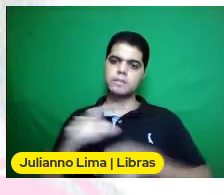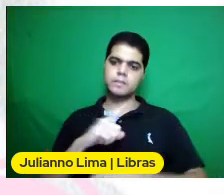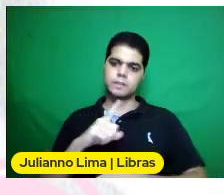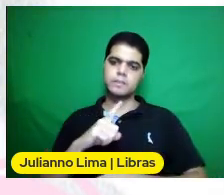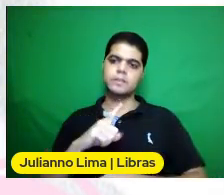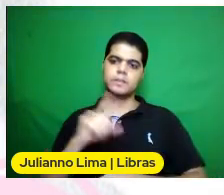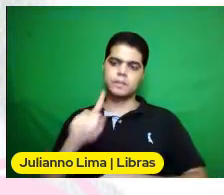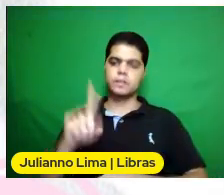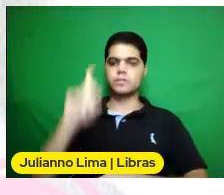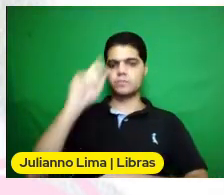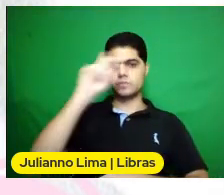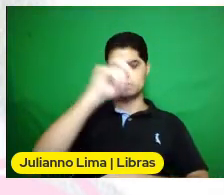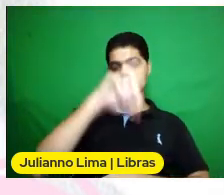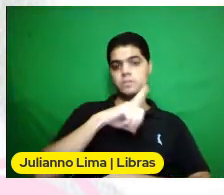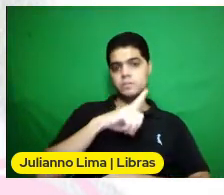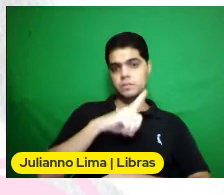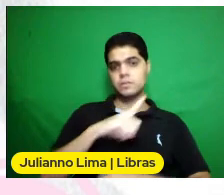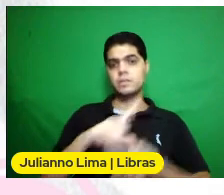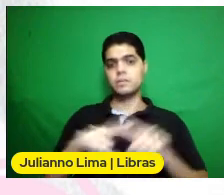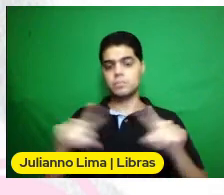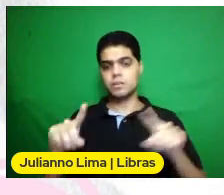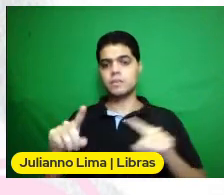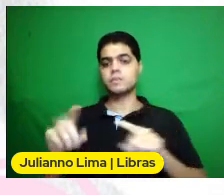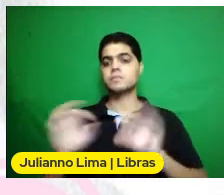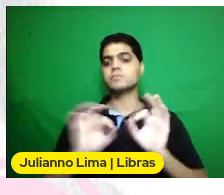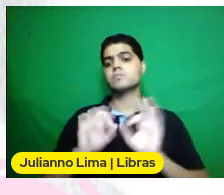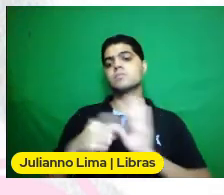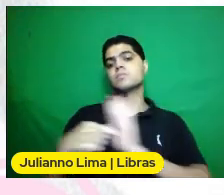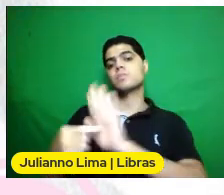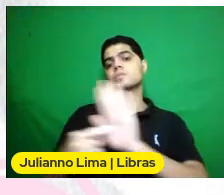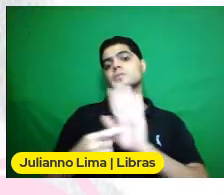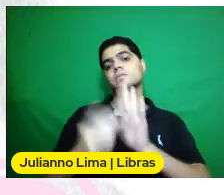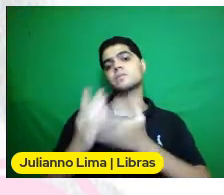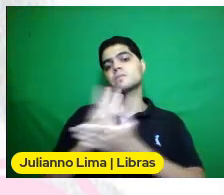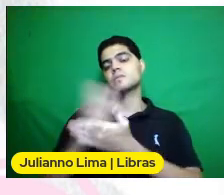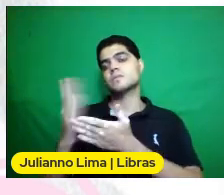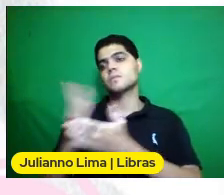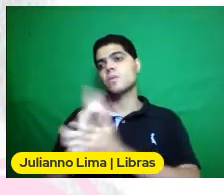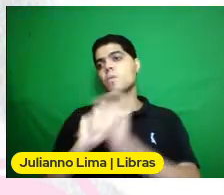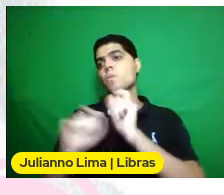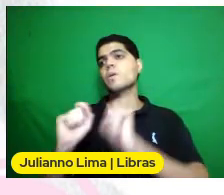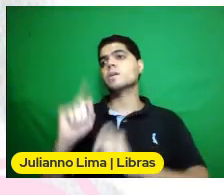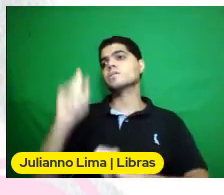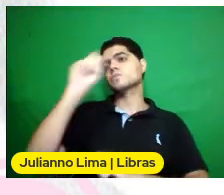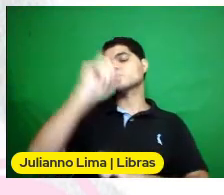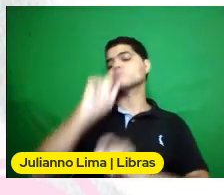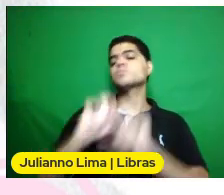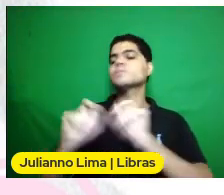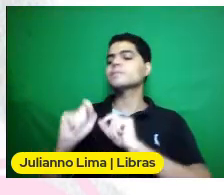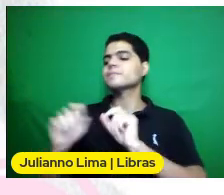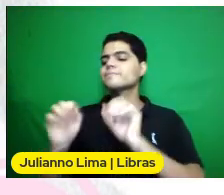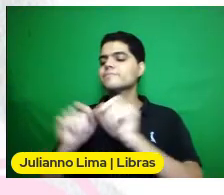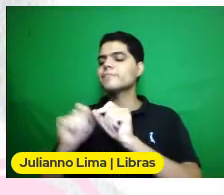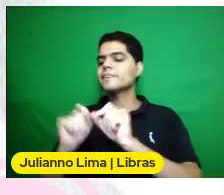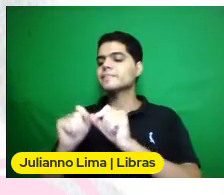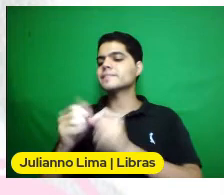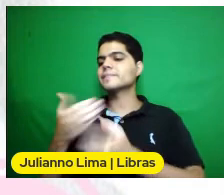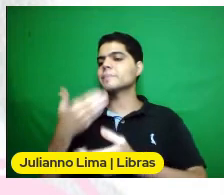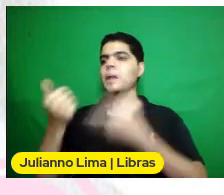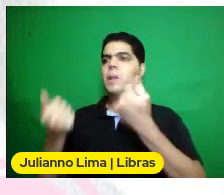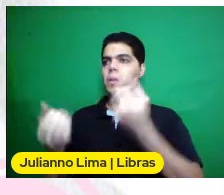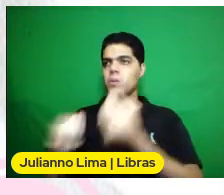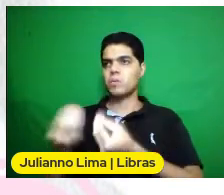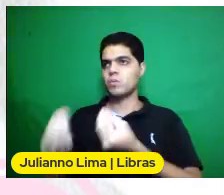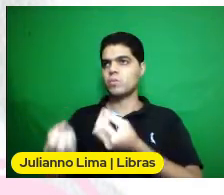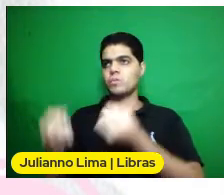Tem dificuldade. Mas tem que mostrar o que a gente pode fazer em cima dessa dificuldade, sabe? E isso foi a dificuldade, a criação, o